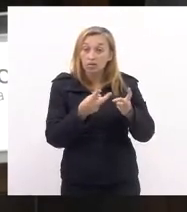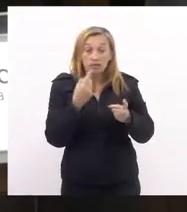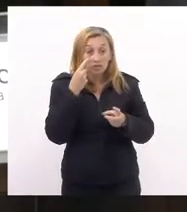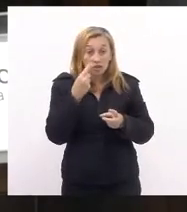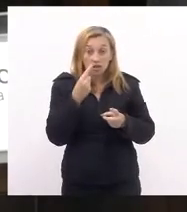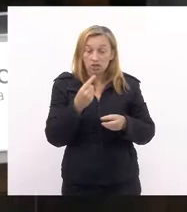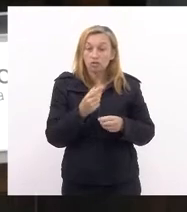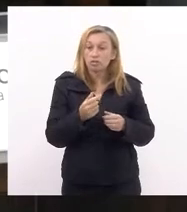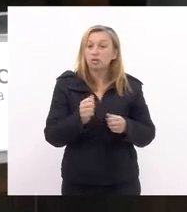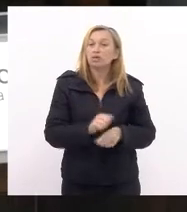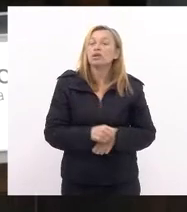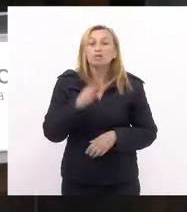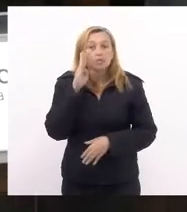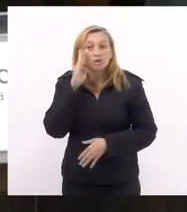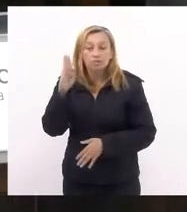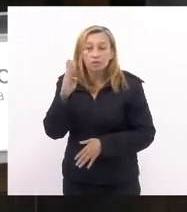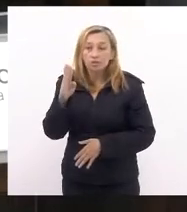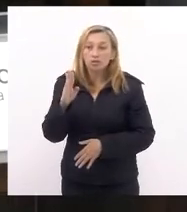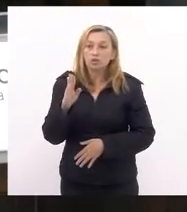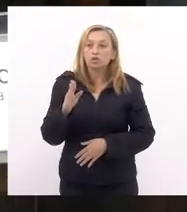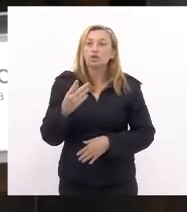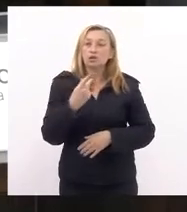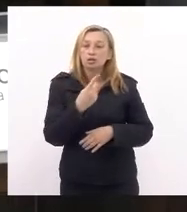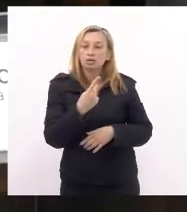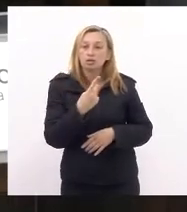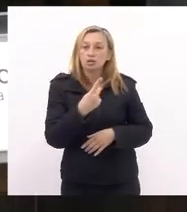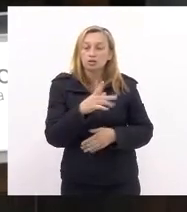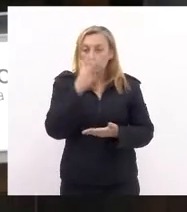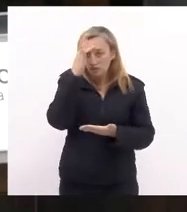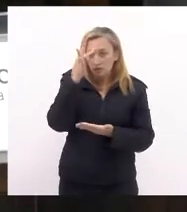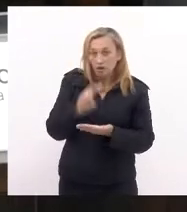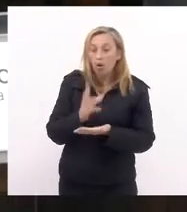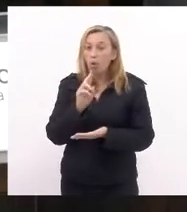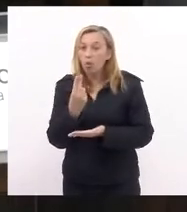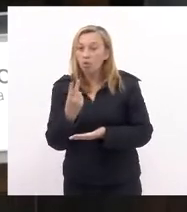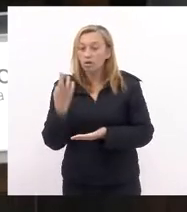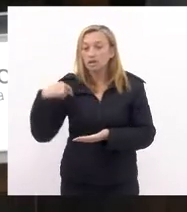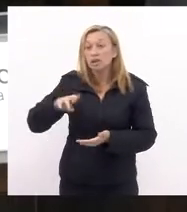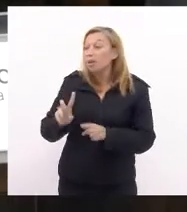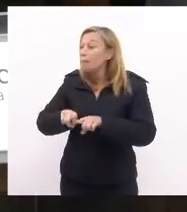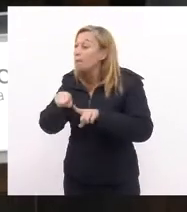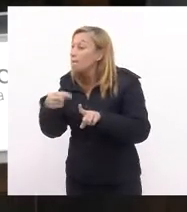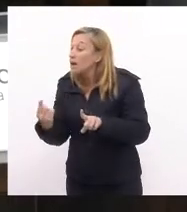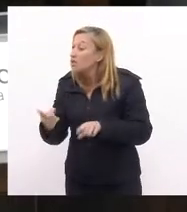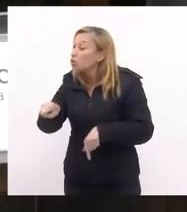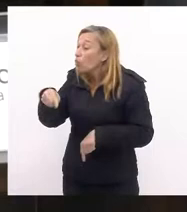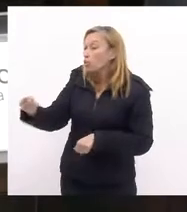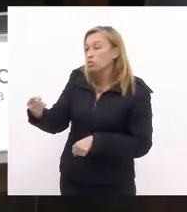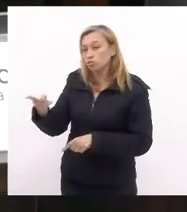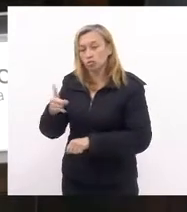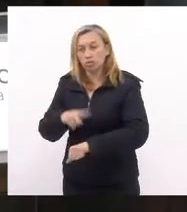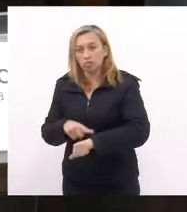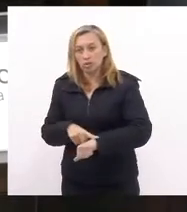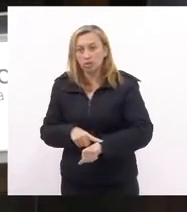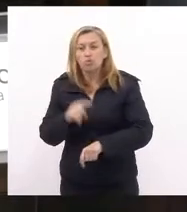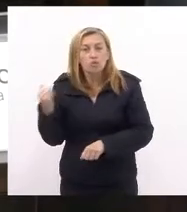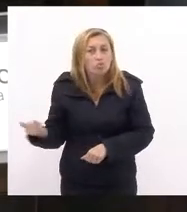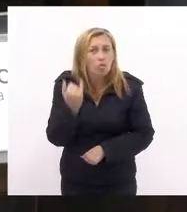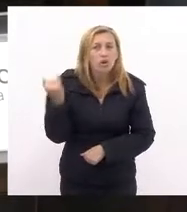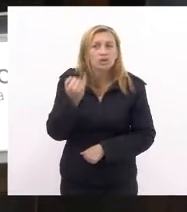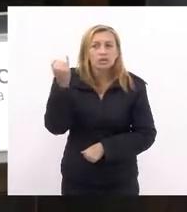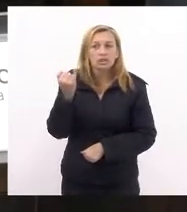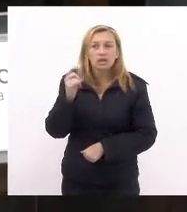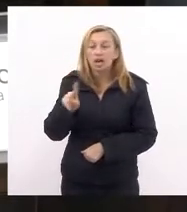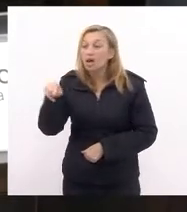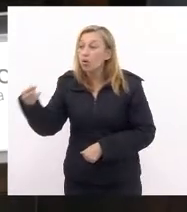dano, principalmente no que diz respeito ao exercício da sua fé e da sua religião. Mas, por outro lado, o importante é